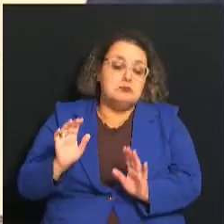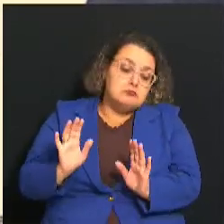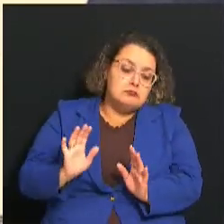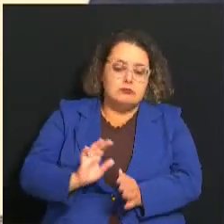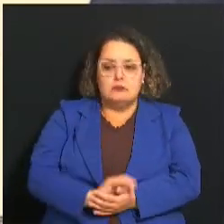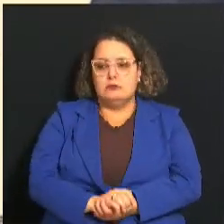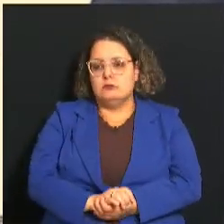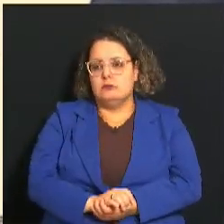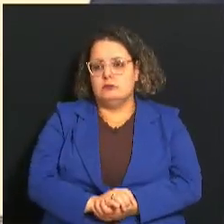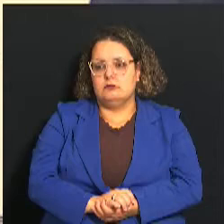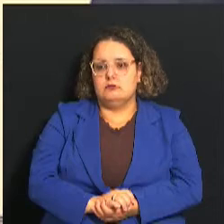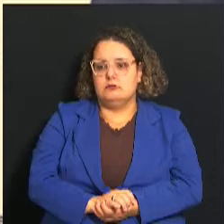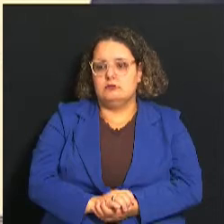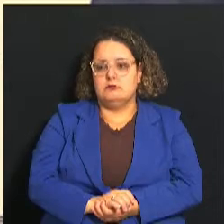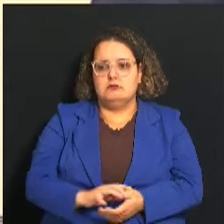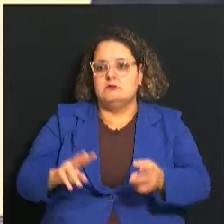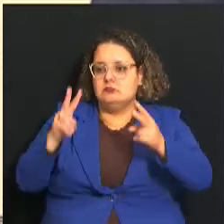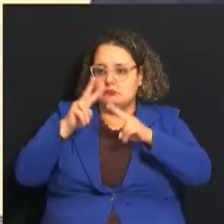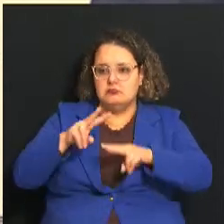vejo problema, não.